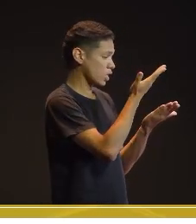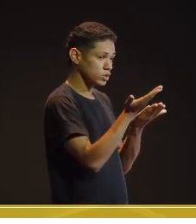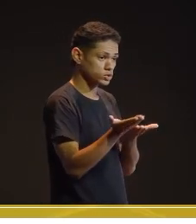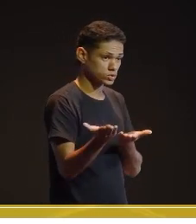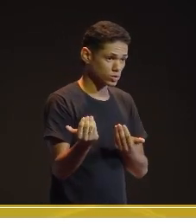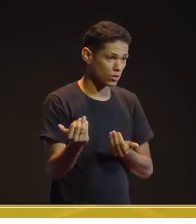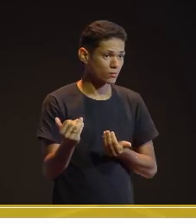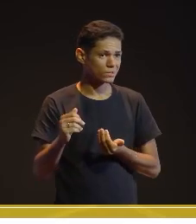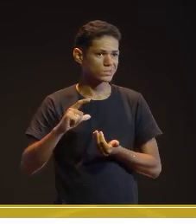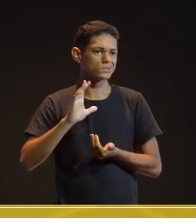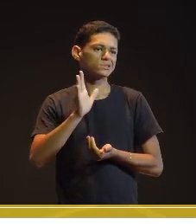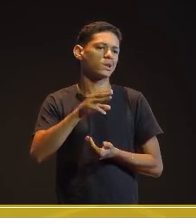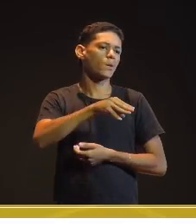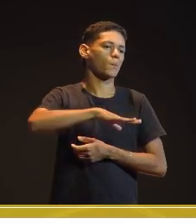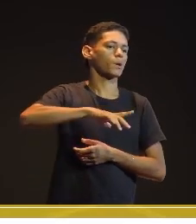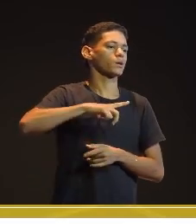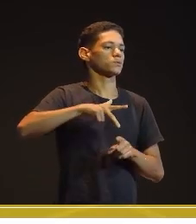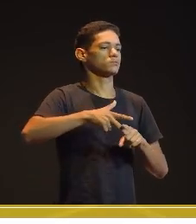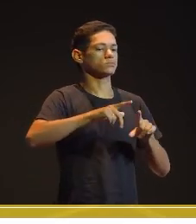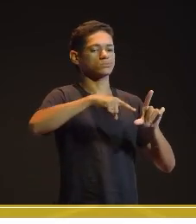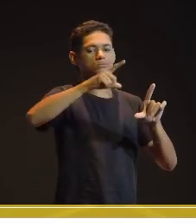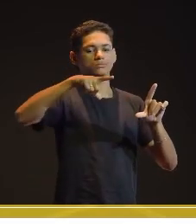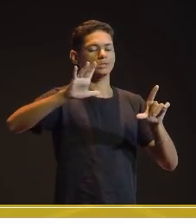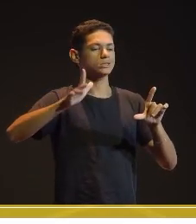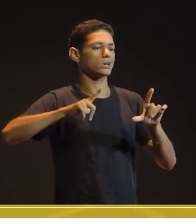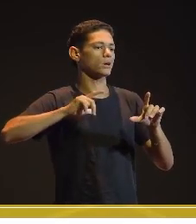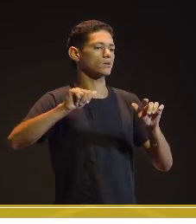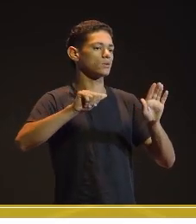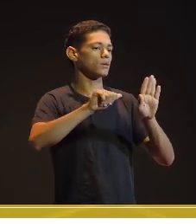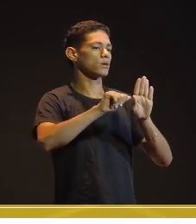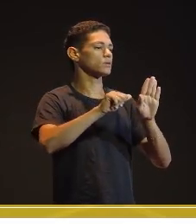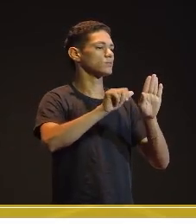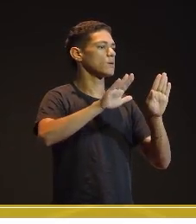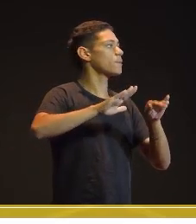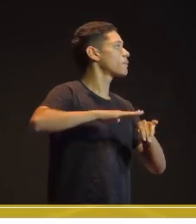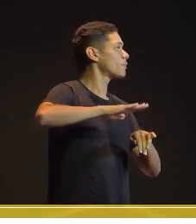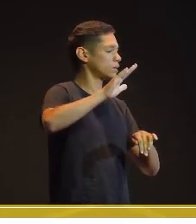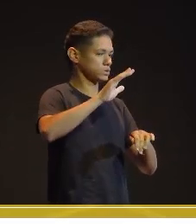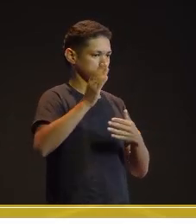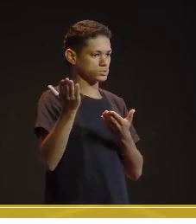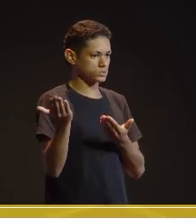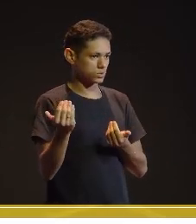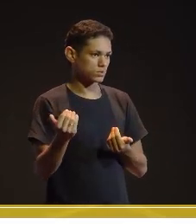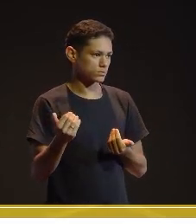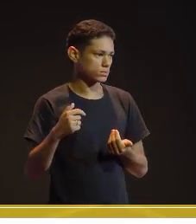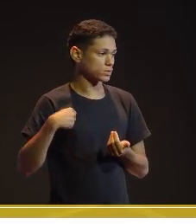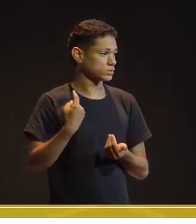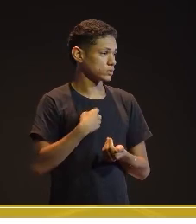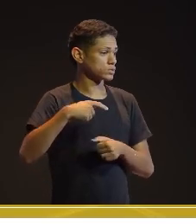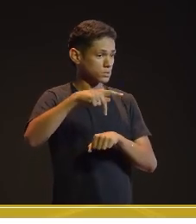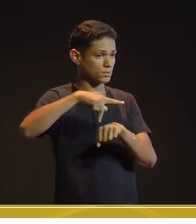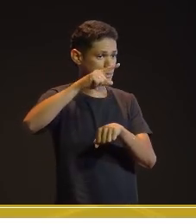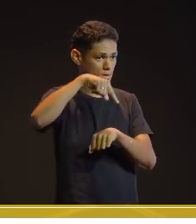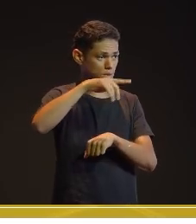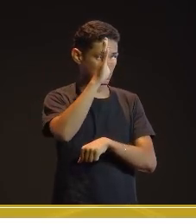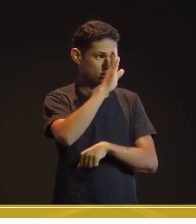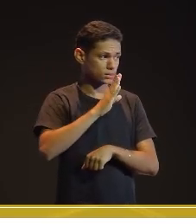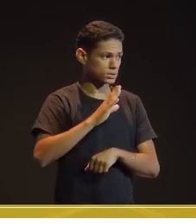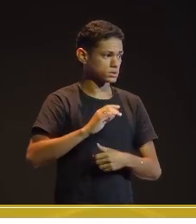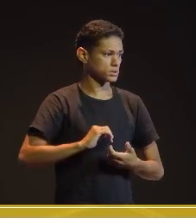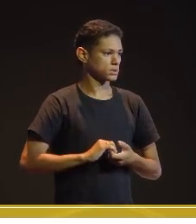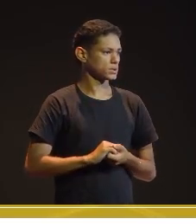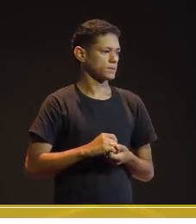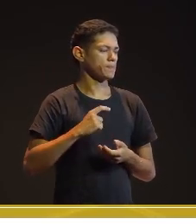jovem, o mercado de operação e manutenção e gestão de ativos é ainda mais jovem. E no nosso país, eu pelo